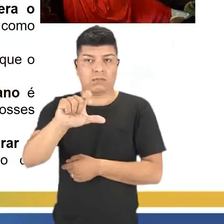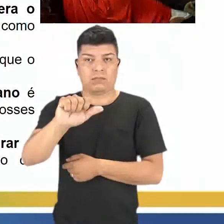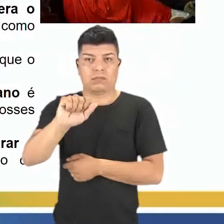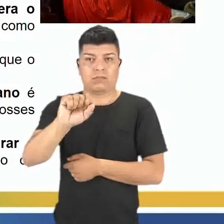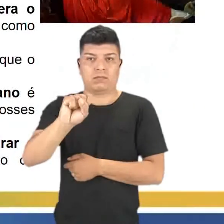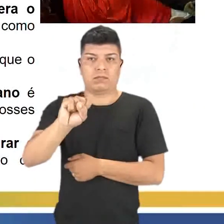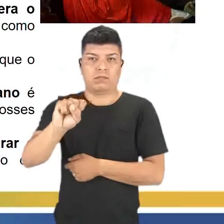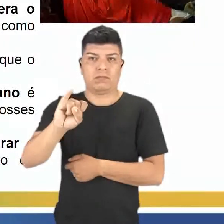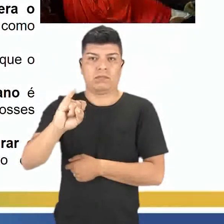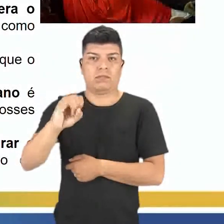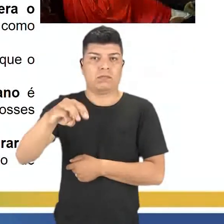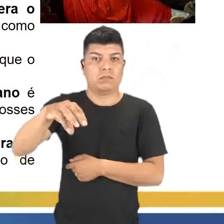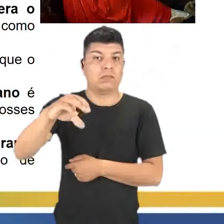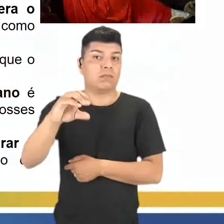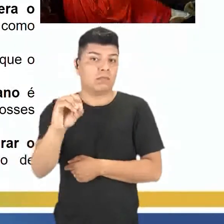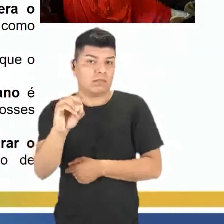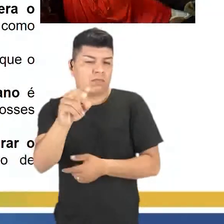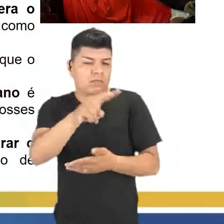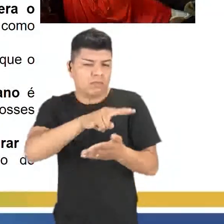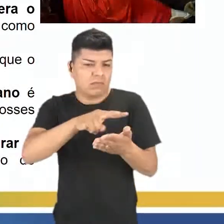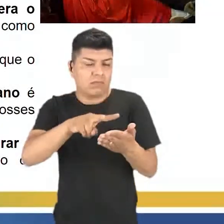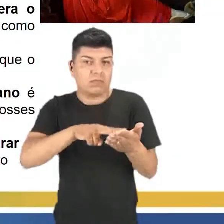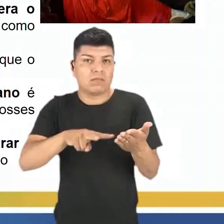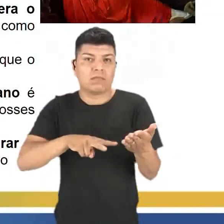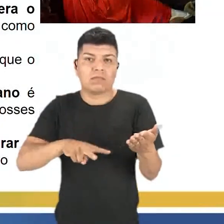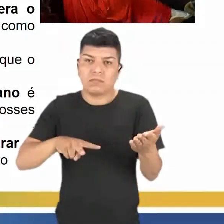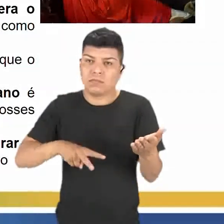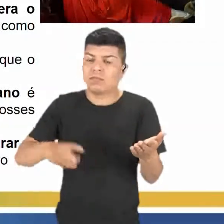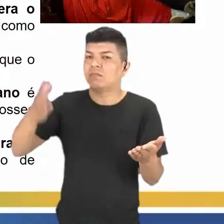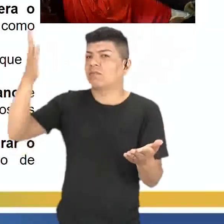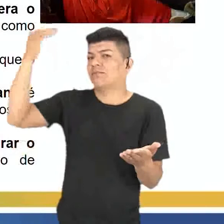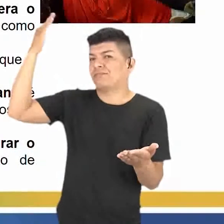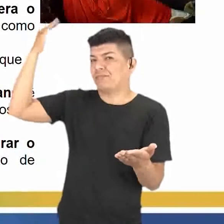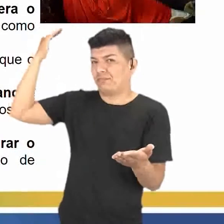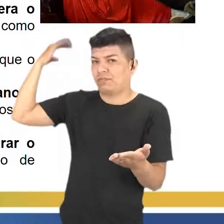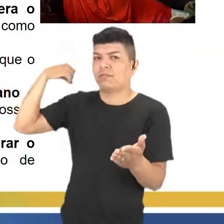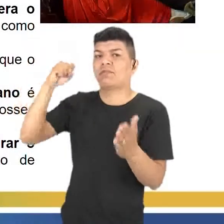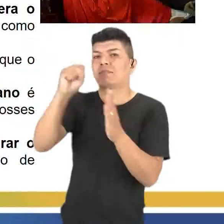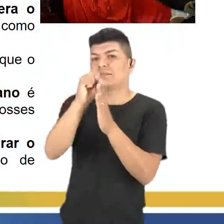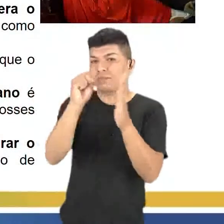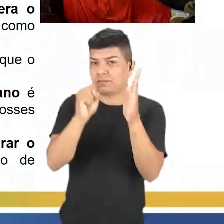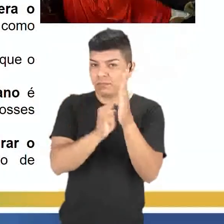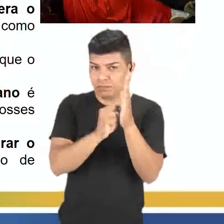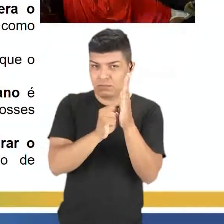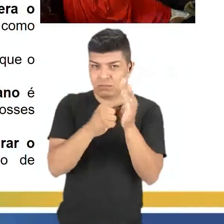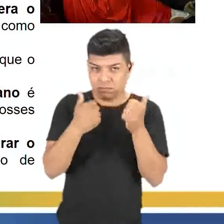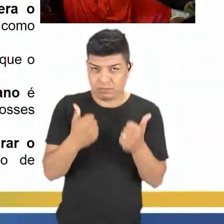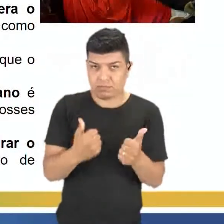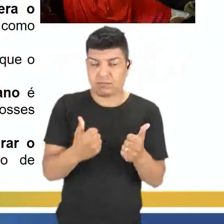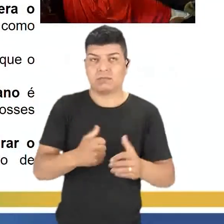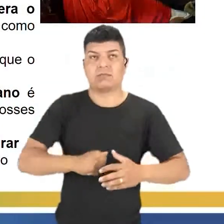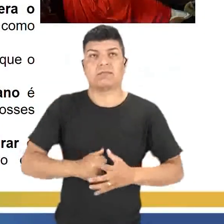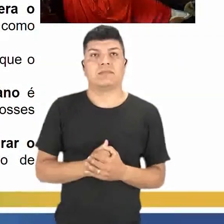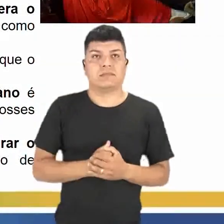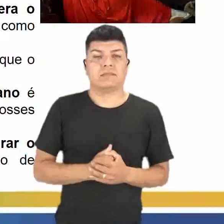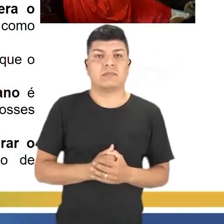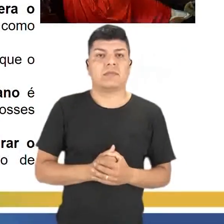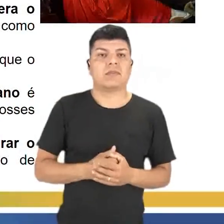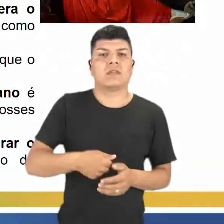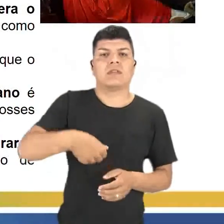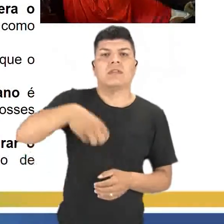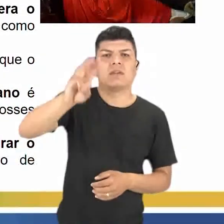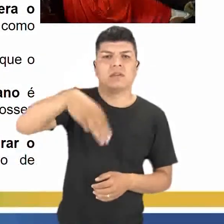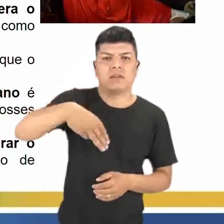uma leitura desse tempo que ficou lá atrás nos séculos, tá? Então, quem